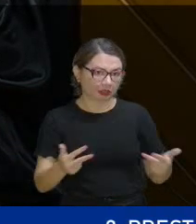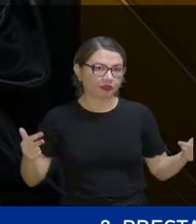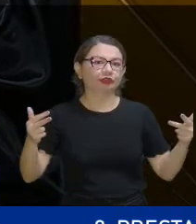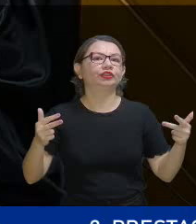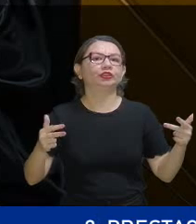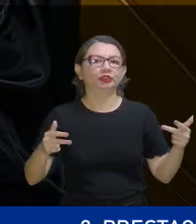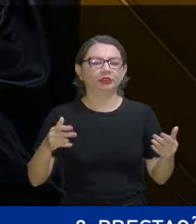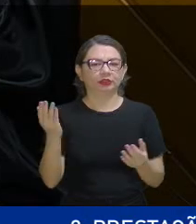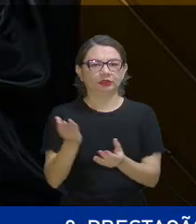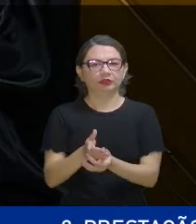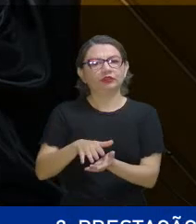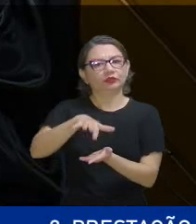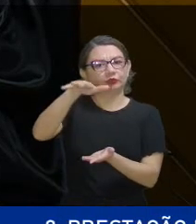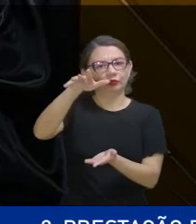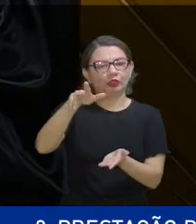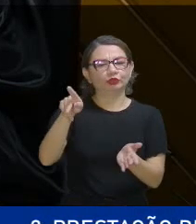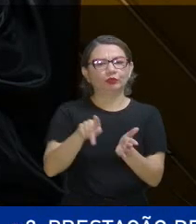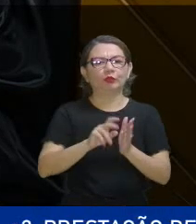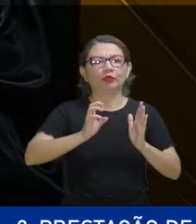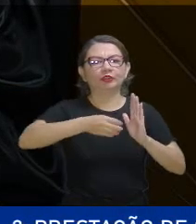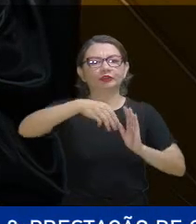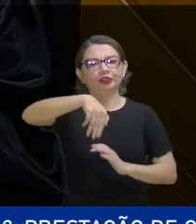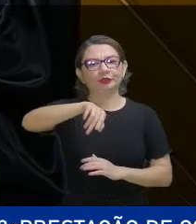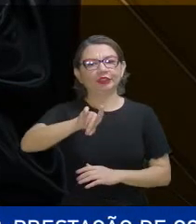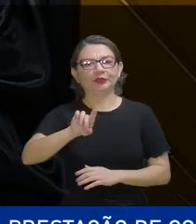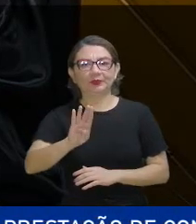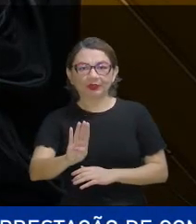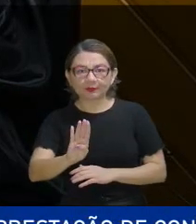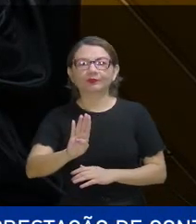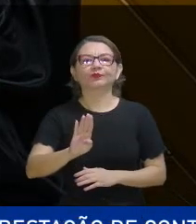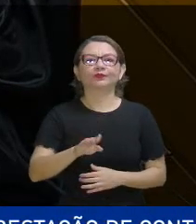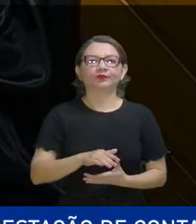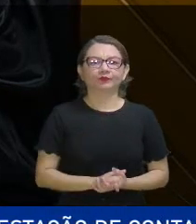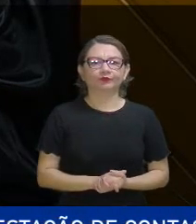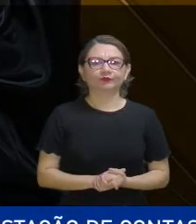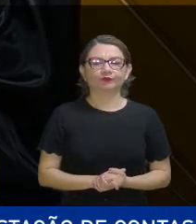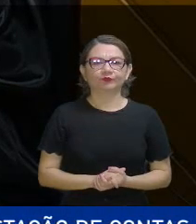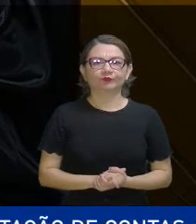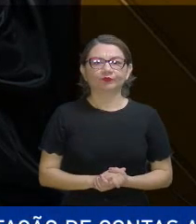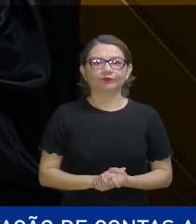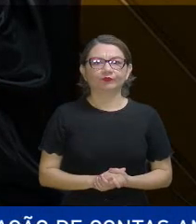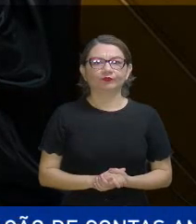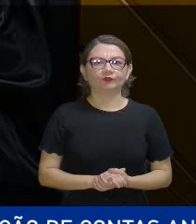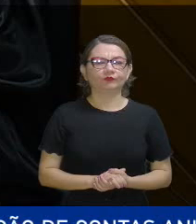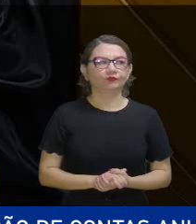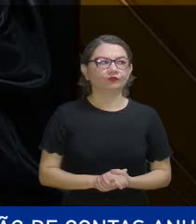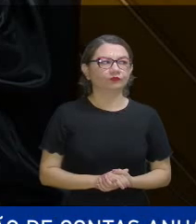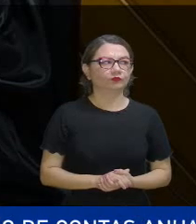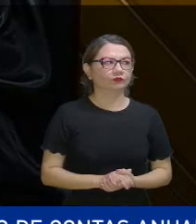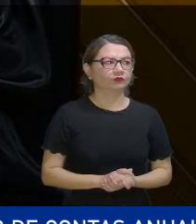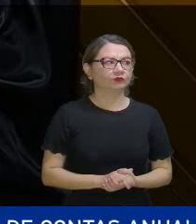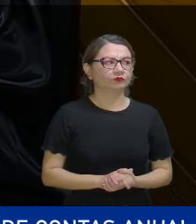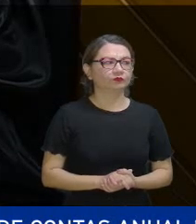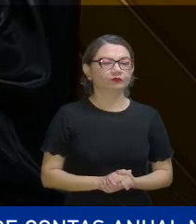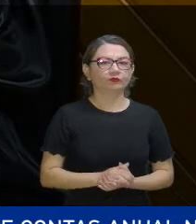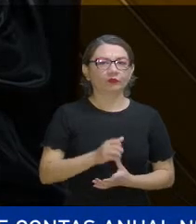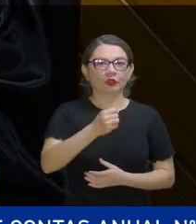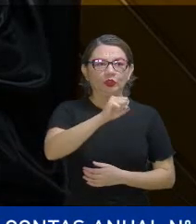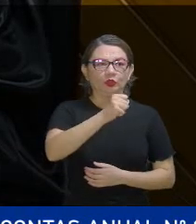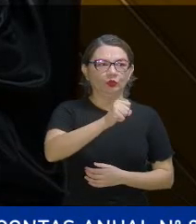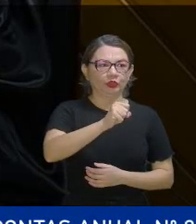Consta nos autos do Diretório Regional do MDB do Amapá, recebeu um exercício financeiro sobre escrutínio montante